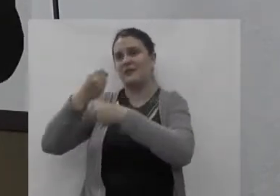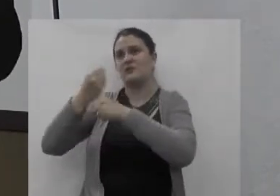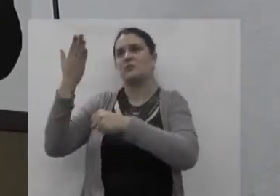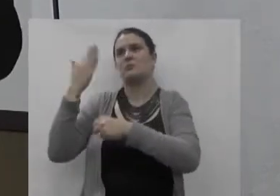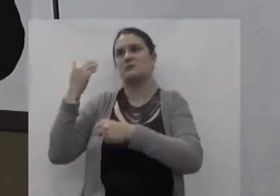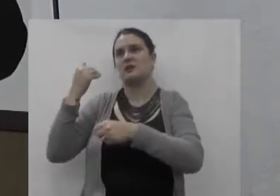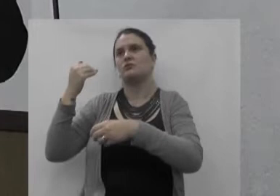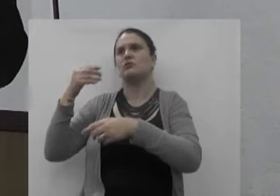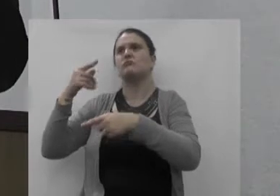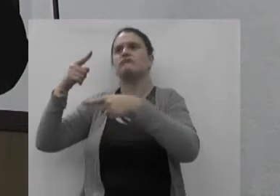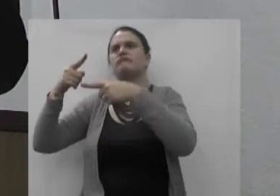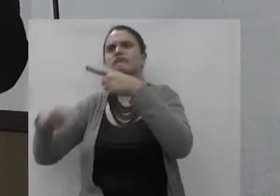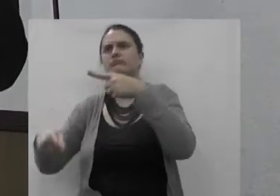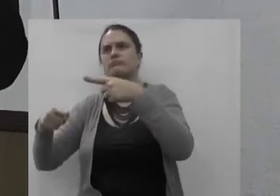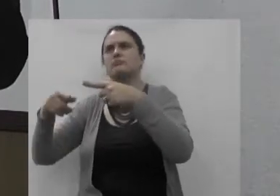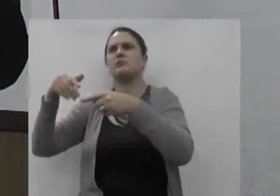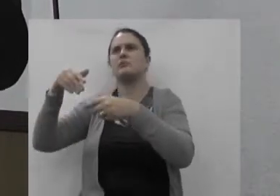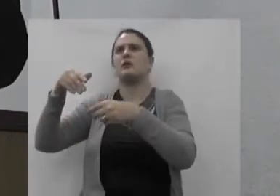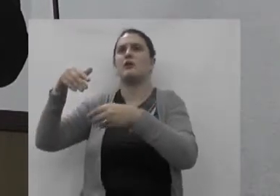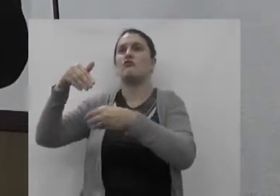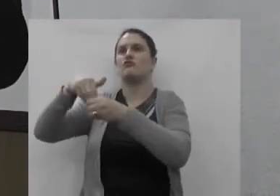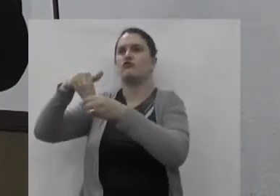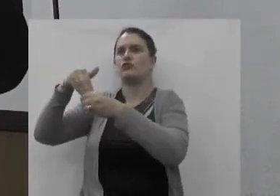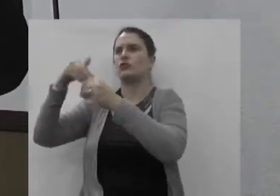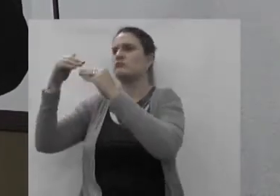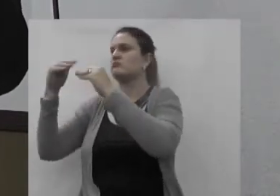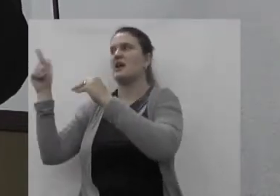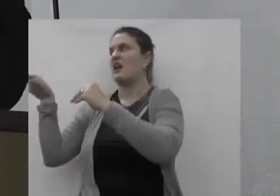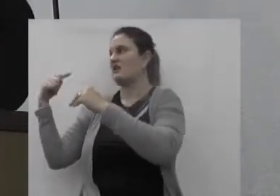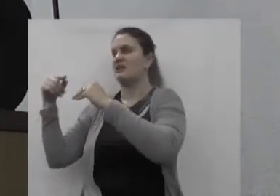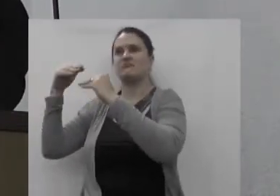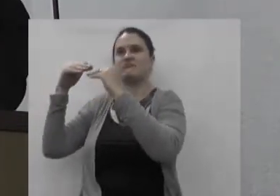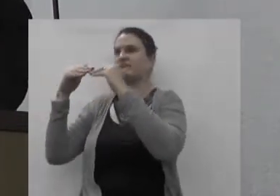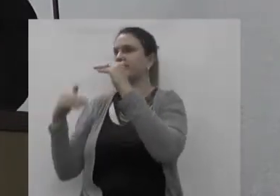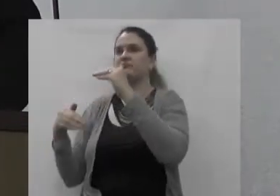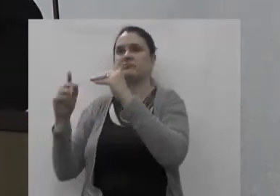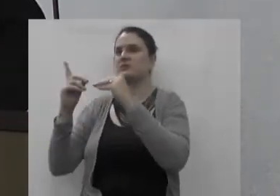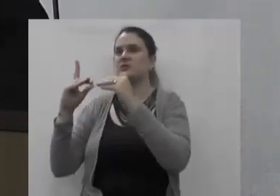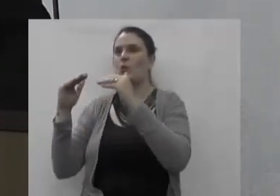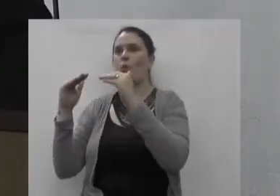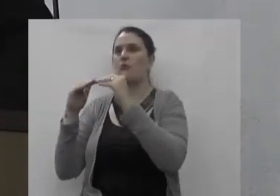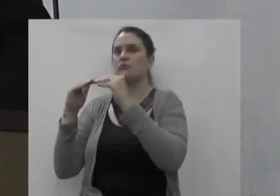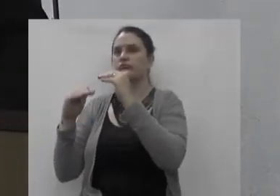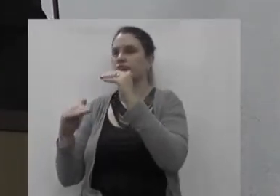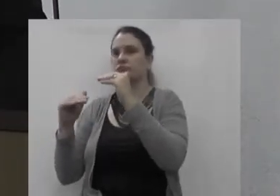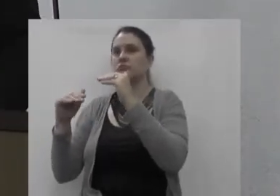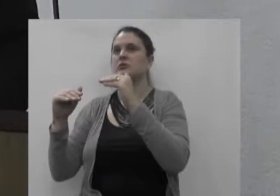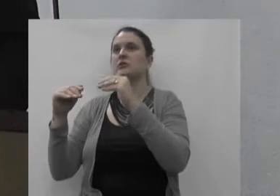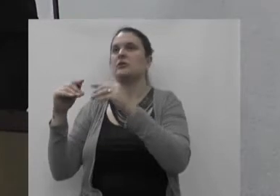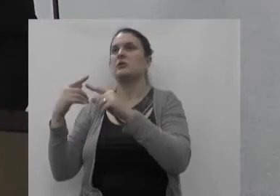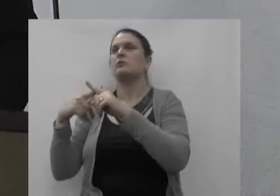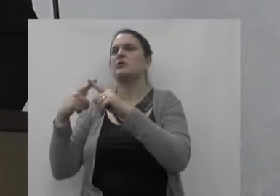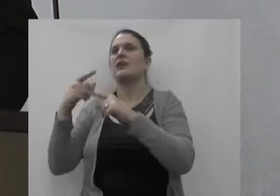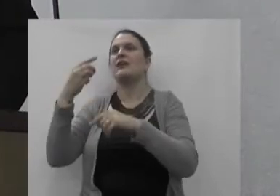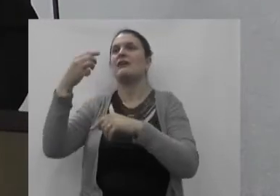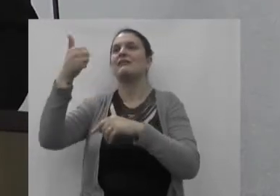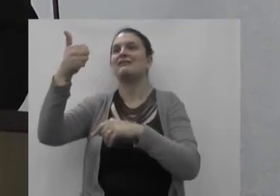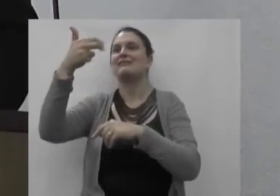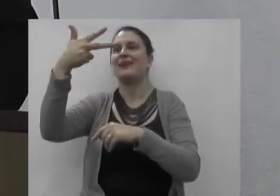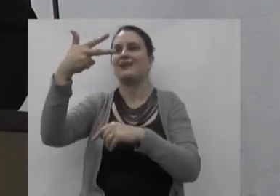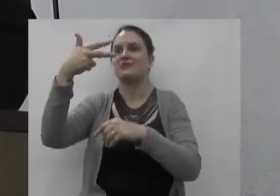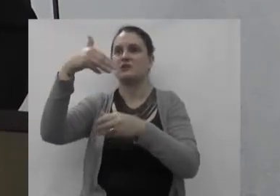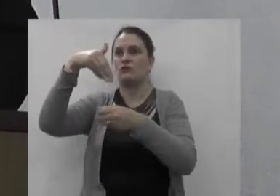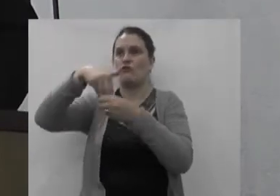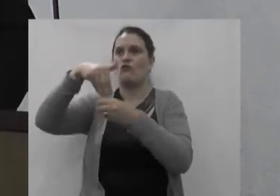o veto da, então, lei da emenda impositiva, que nós fizemos aqui com os vereadores, no total de